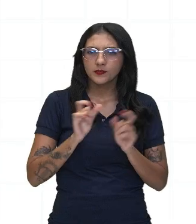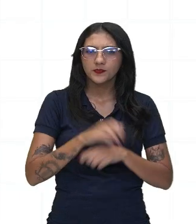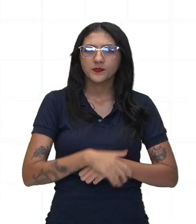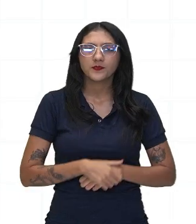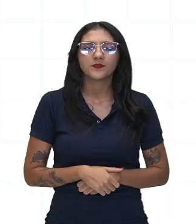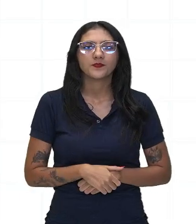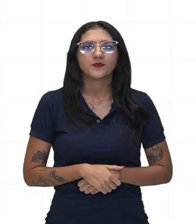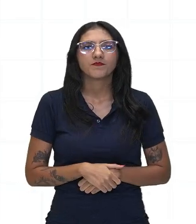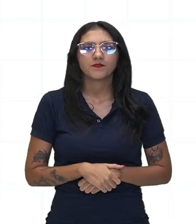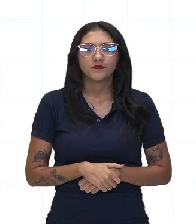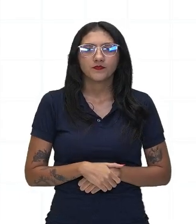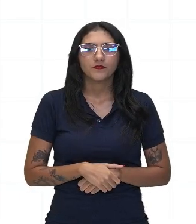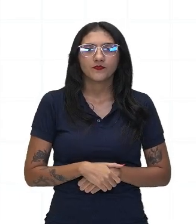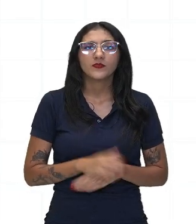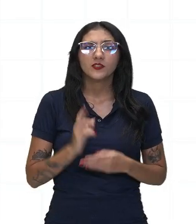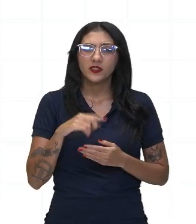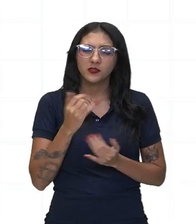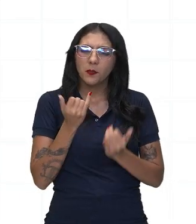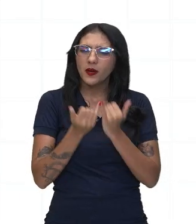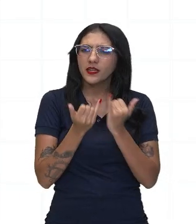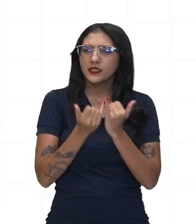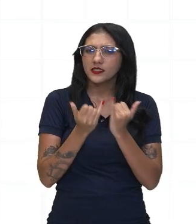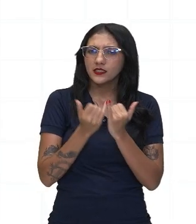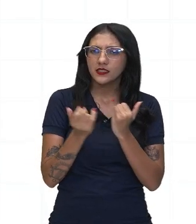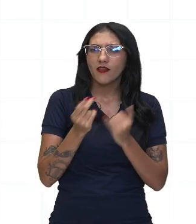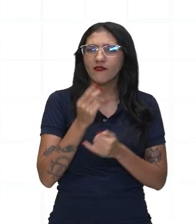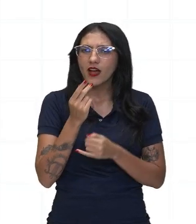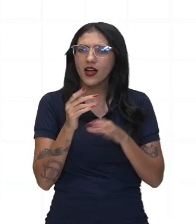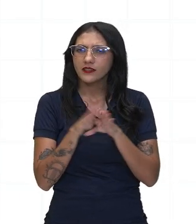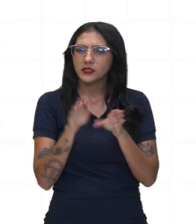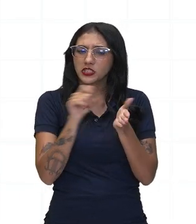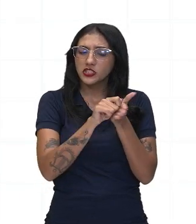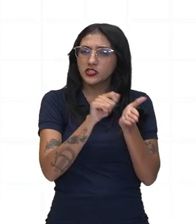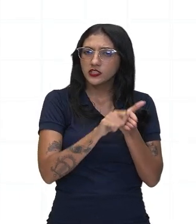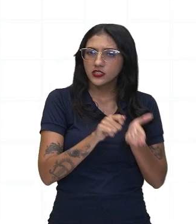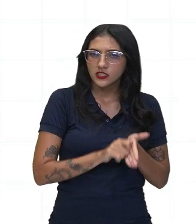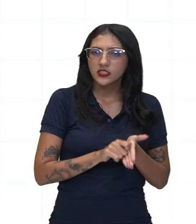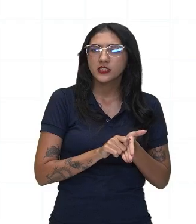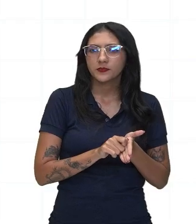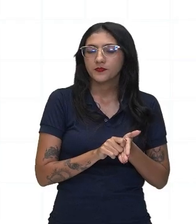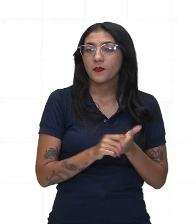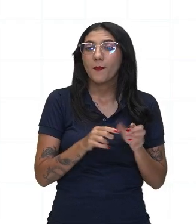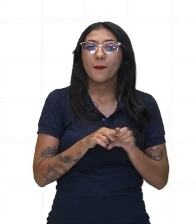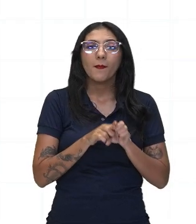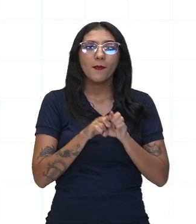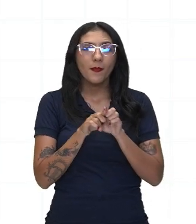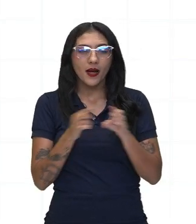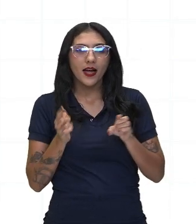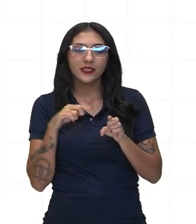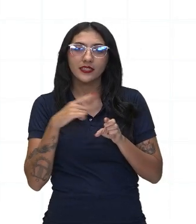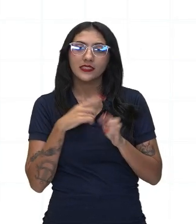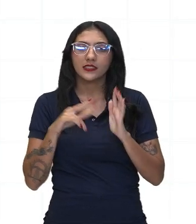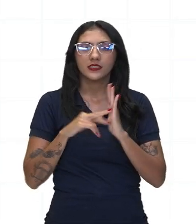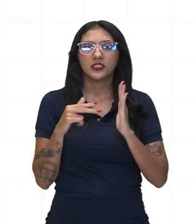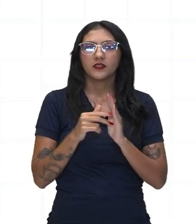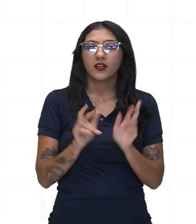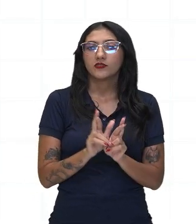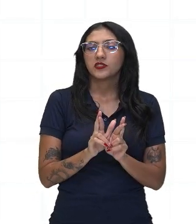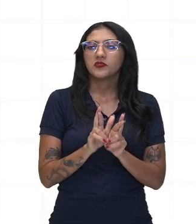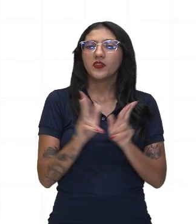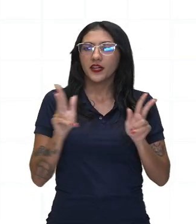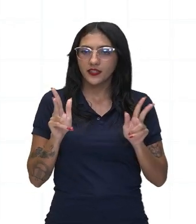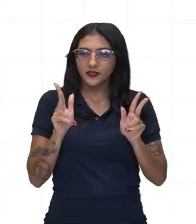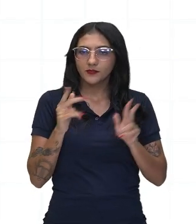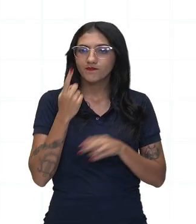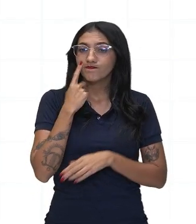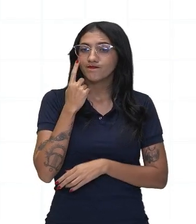né? São muito parecidas na pronúncia e na escrita. Entretanto, possuem significados diferentes.